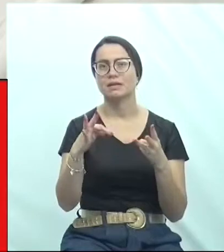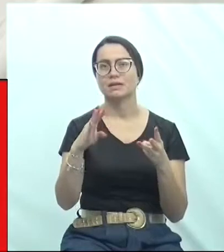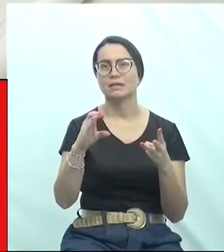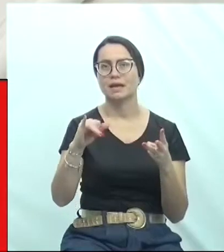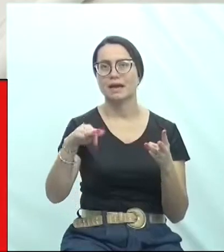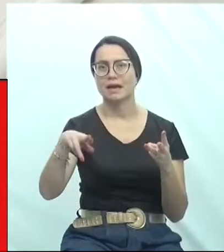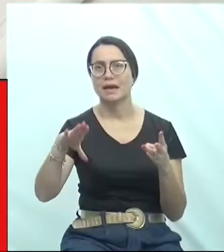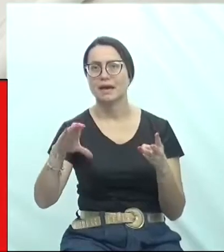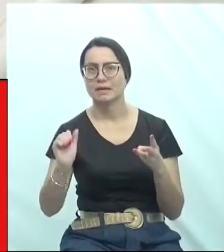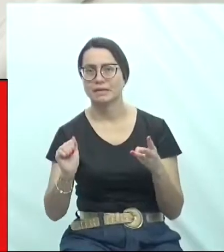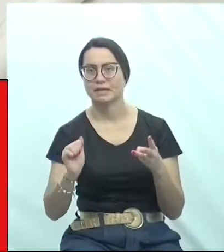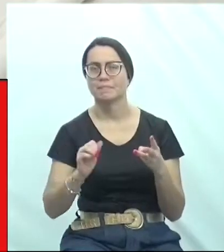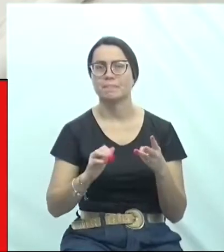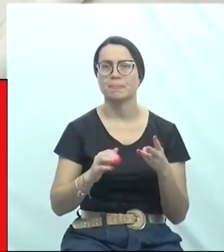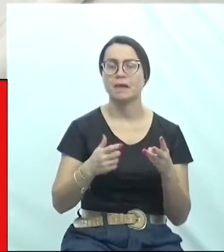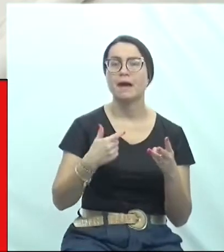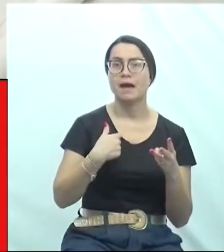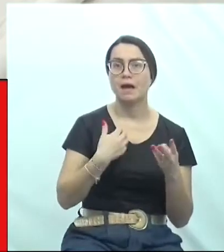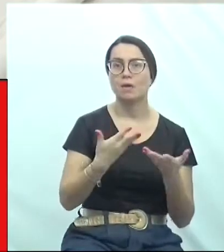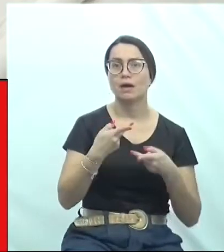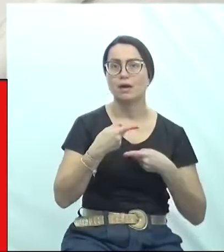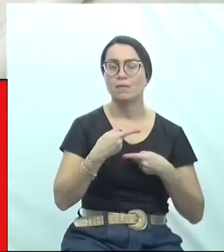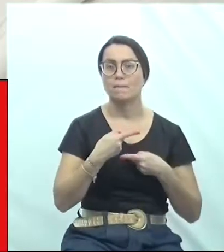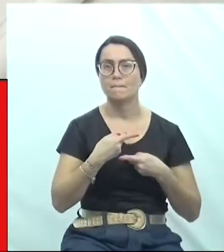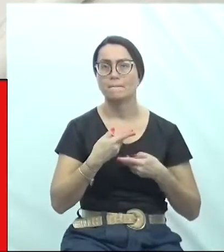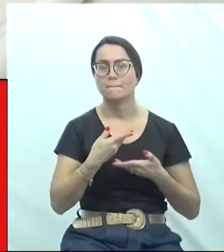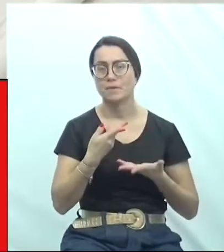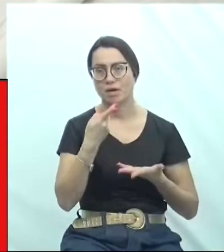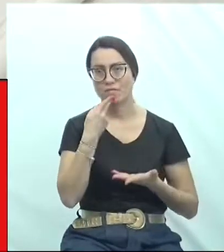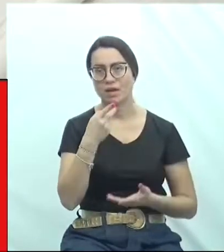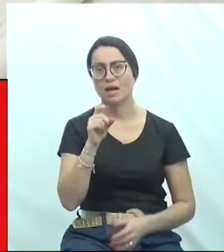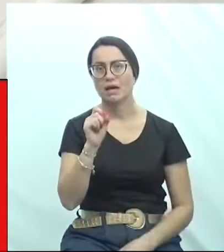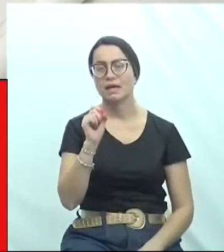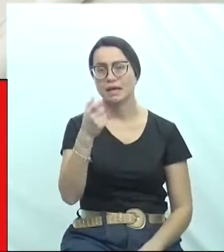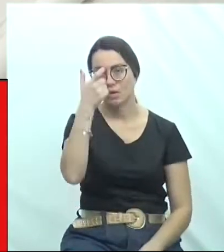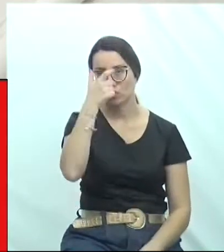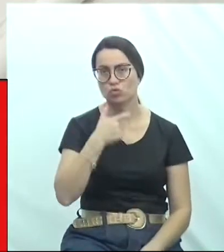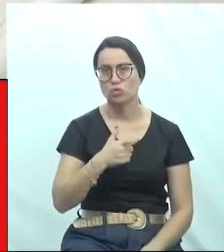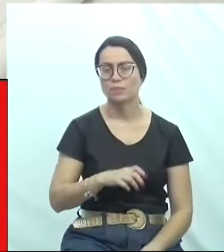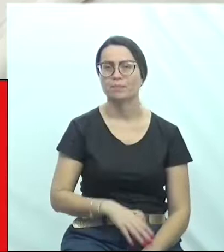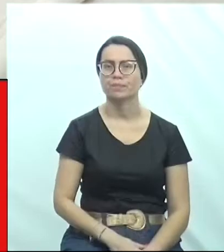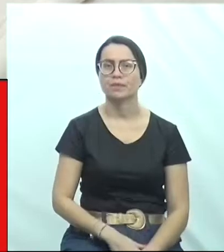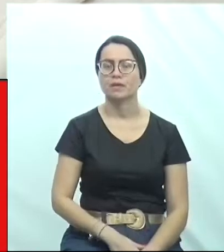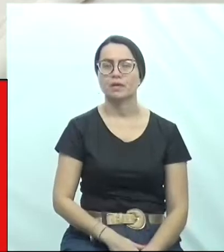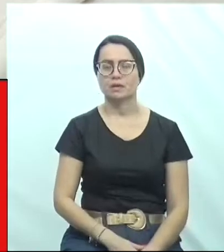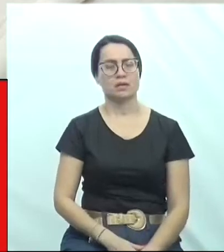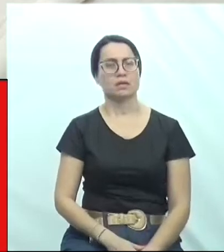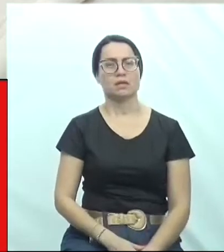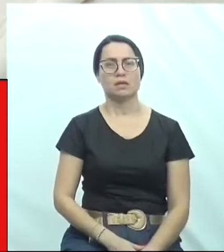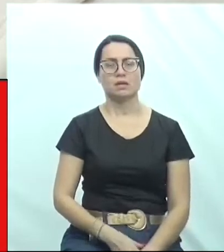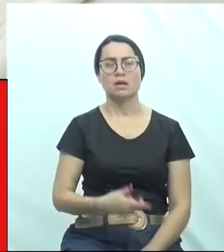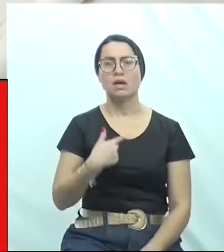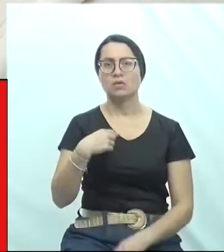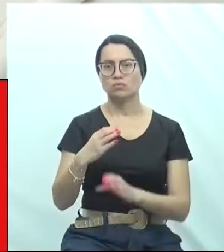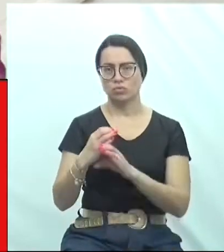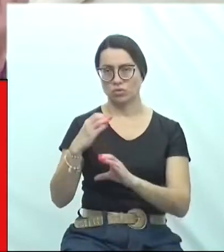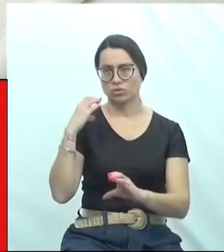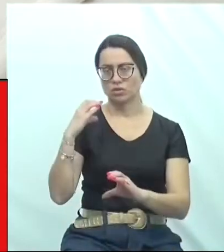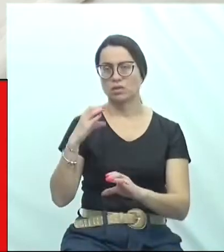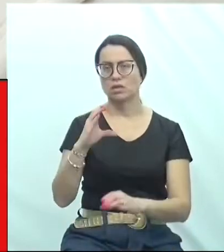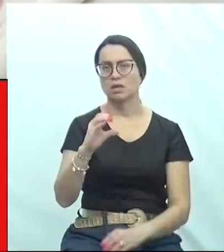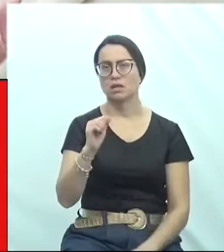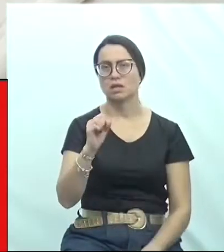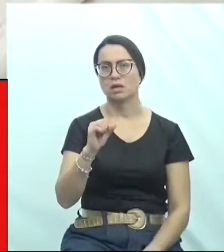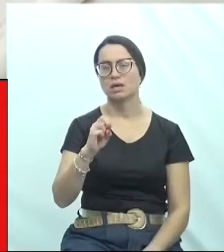apresentar, eu me chamo Fernanda Spiller Mondardo, sou engenheira sanitarista da Casan há 20 anos e agora teve